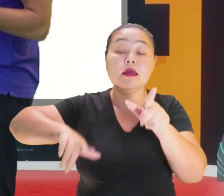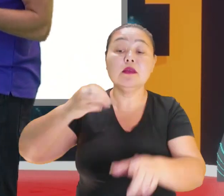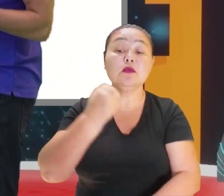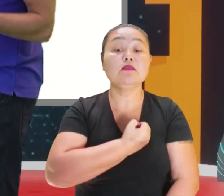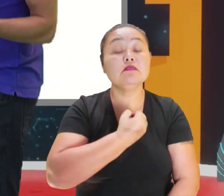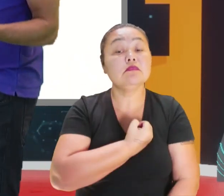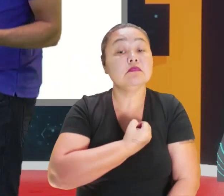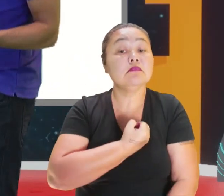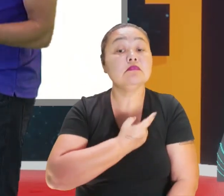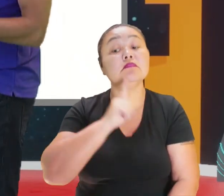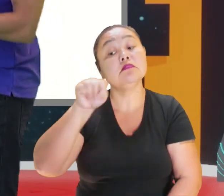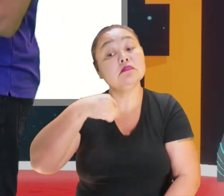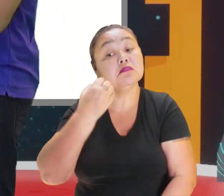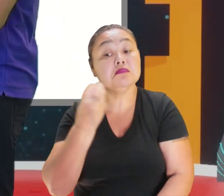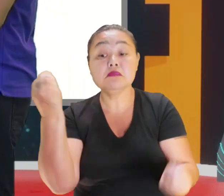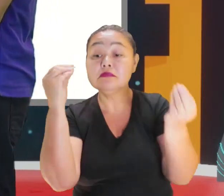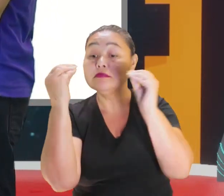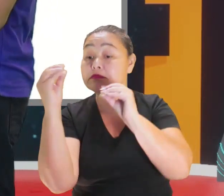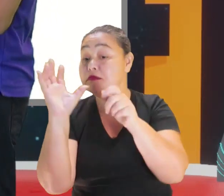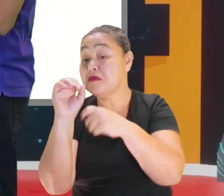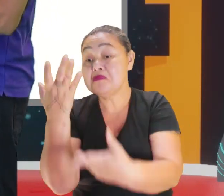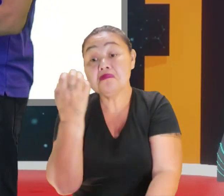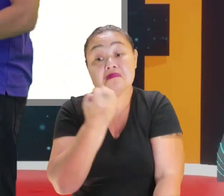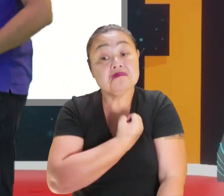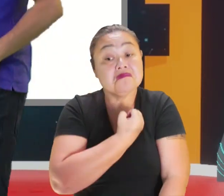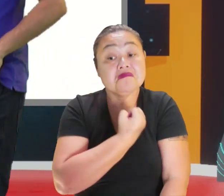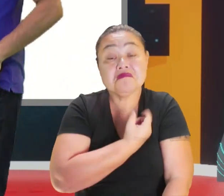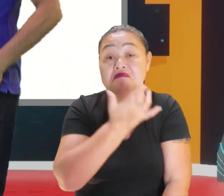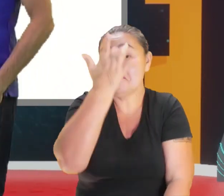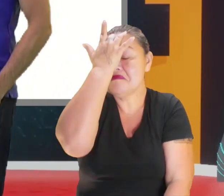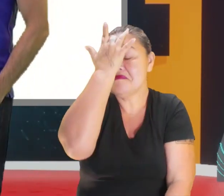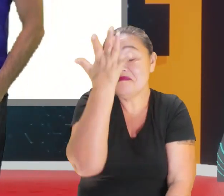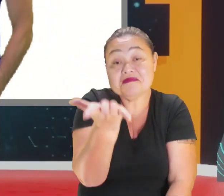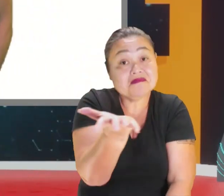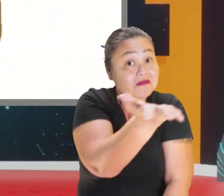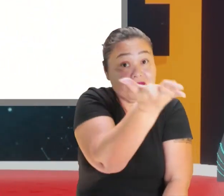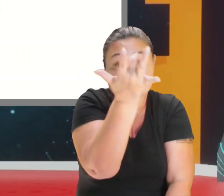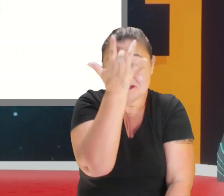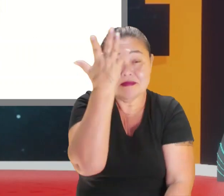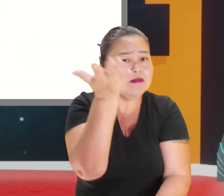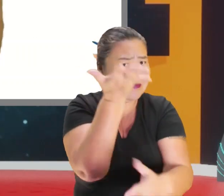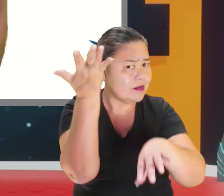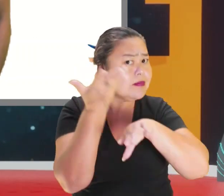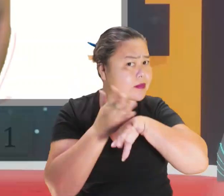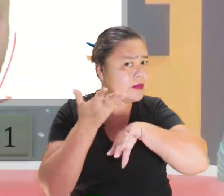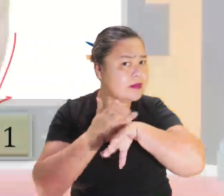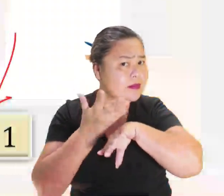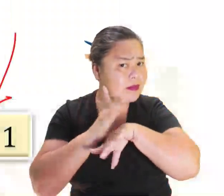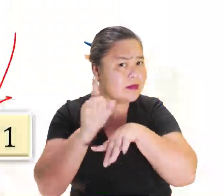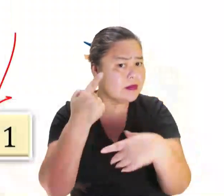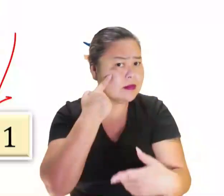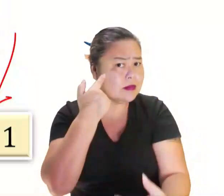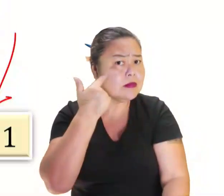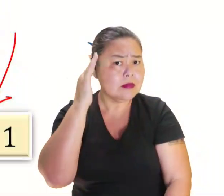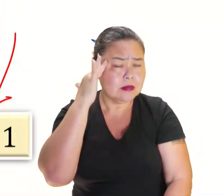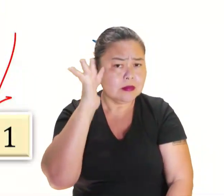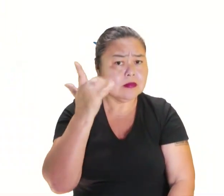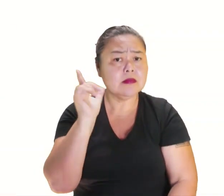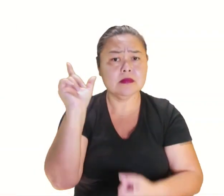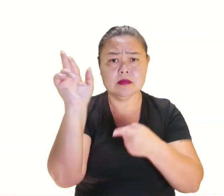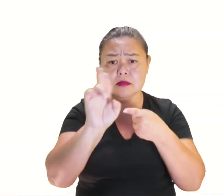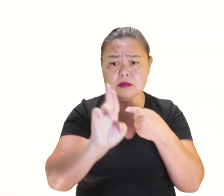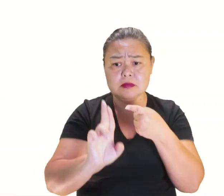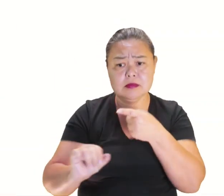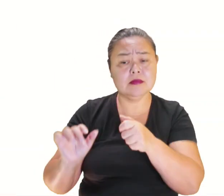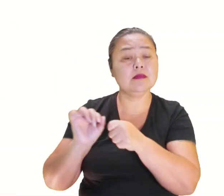quê? Expressão numérica. Então tá fácil. Vamos lá, então. Vamos treinar? Vamos praticar? Vamos ver se a gente entendeu essa questão da classificação?